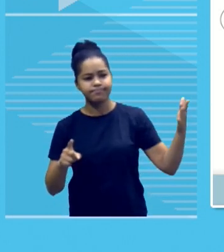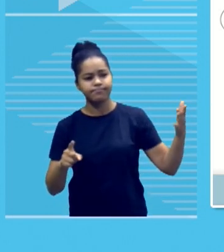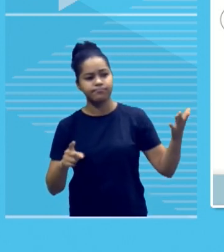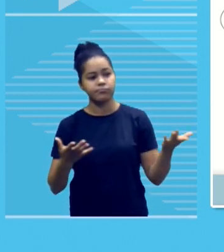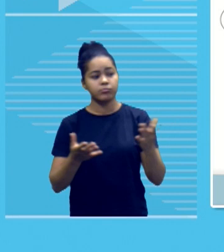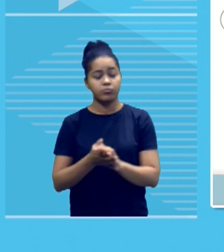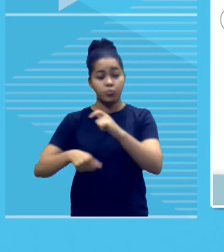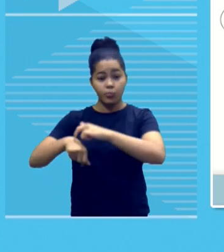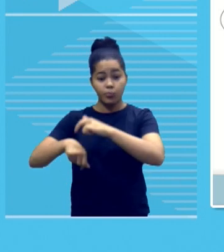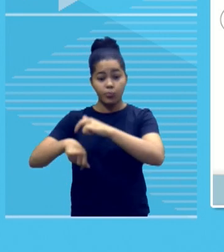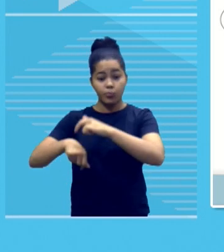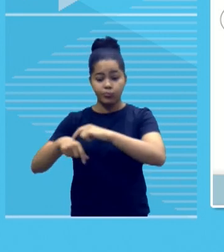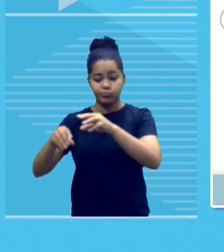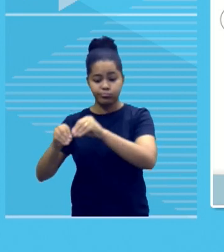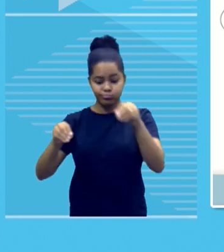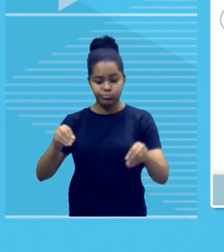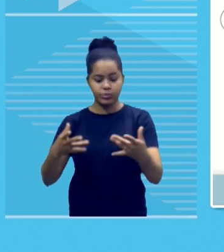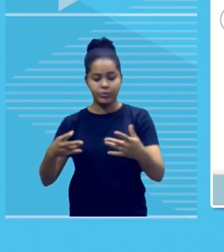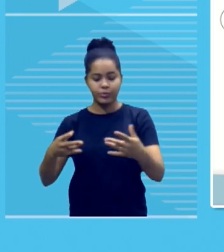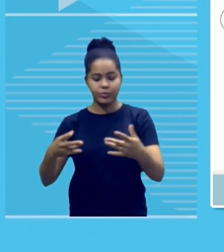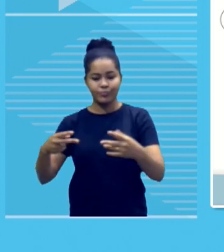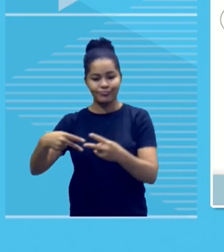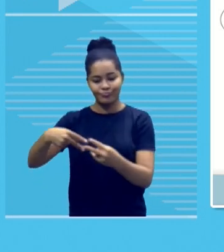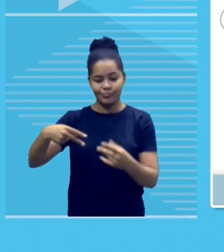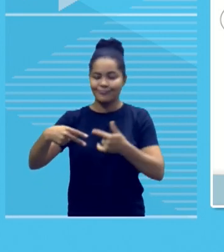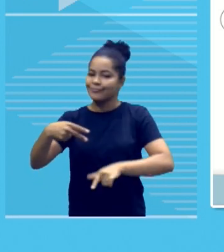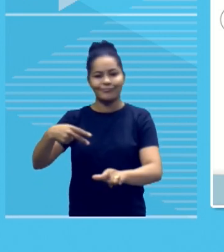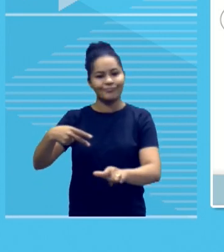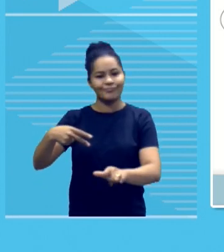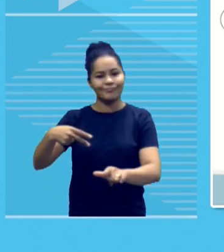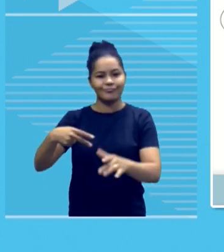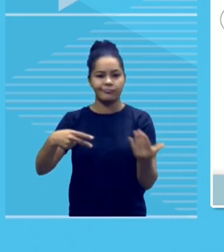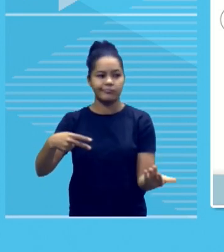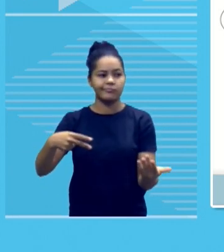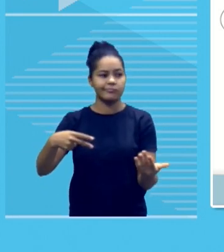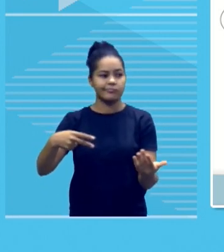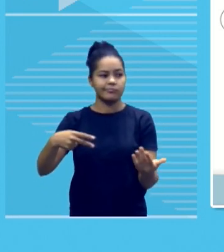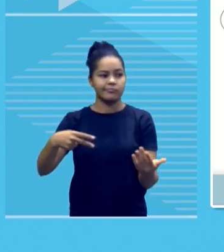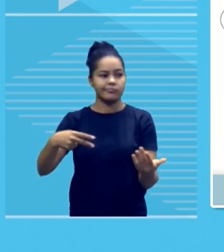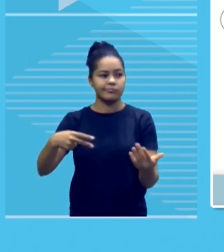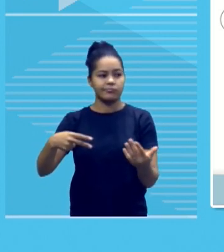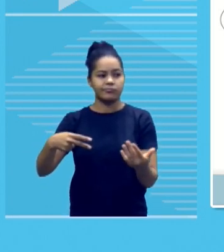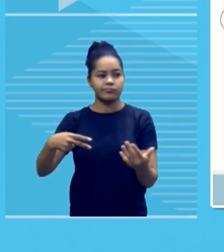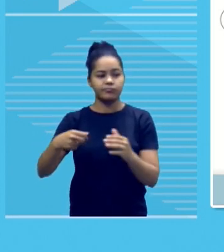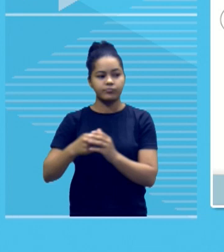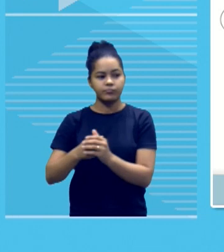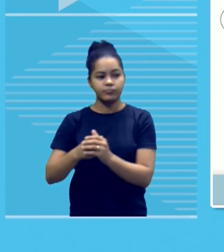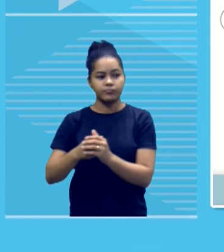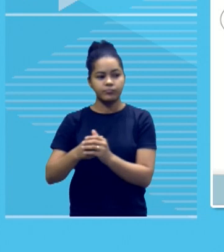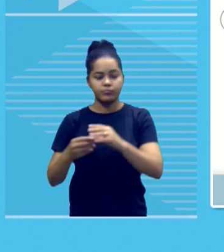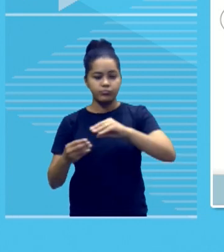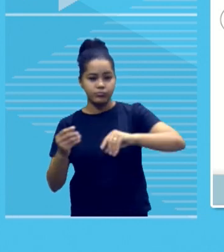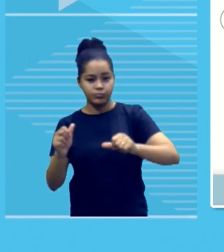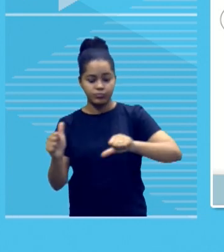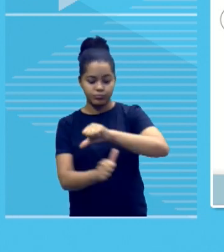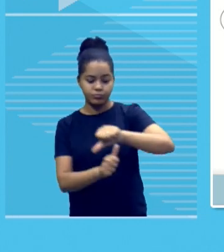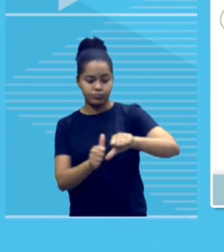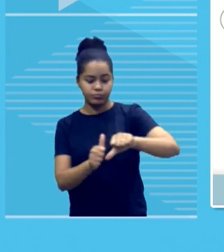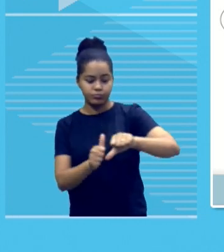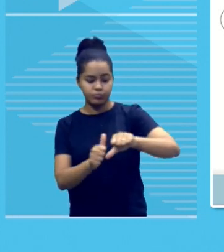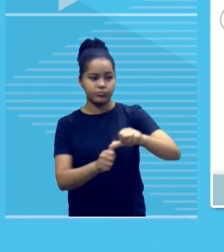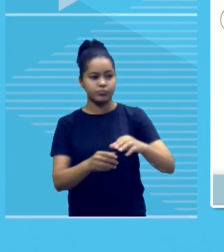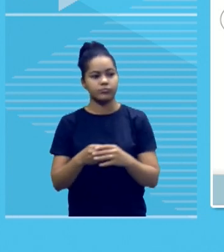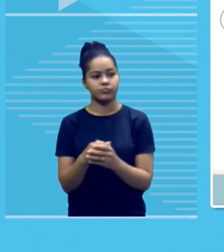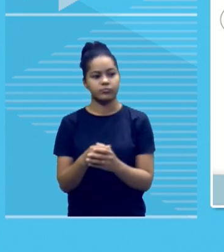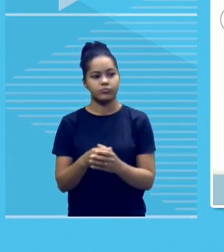veio para cá Essa dupla não pode mais ficar porque o oxigênio só faz duas ligações ela vem para cá ó ela aqui quando isso